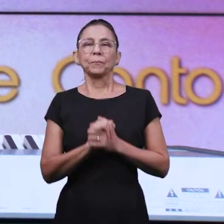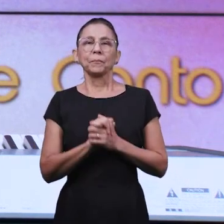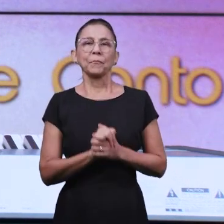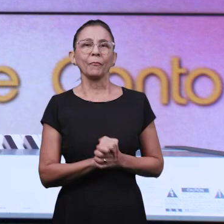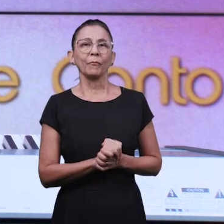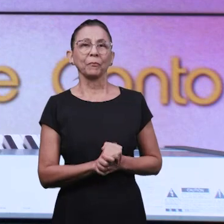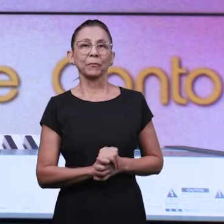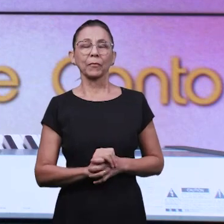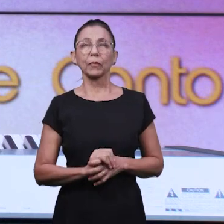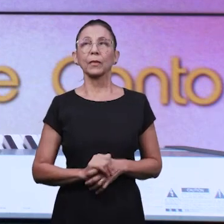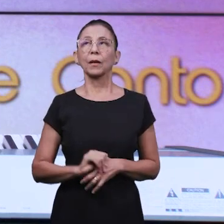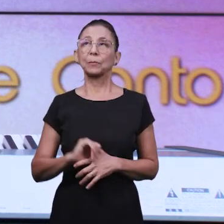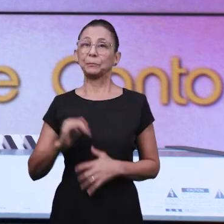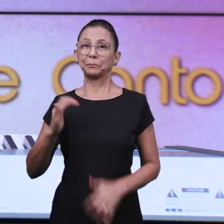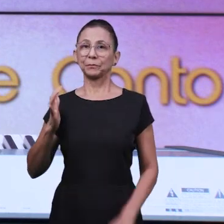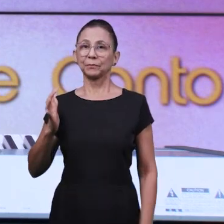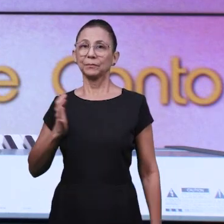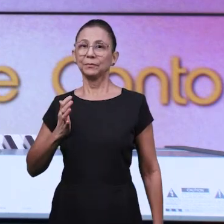As